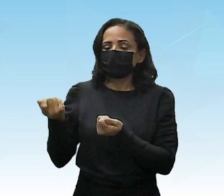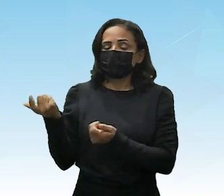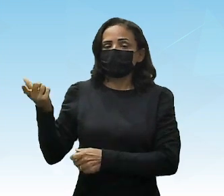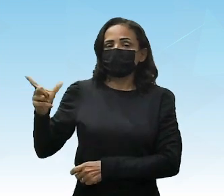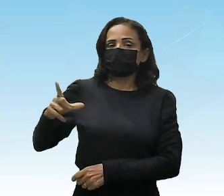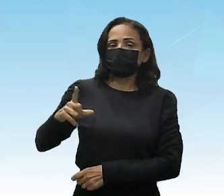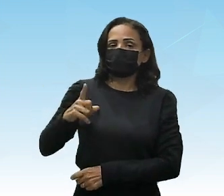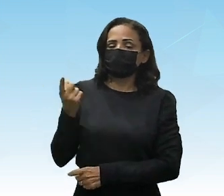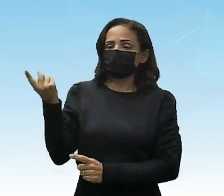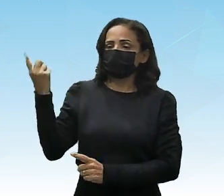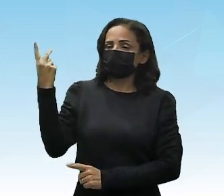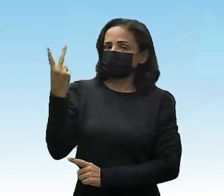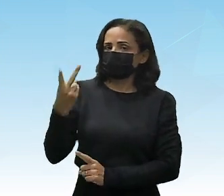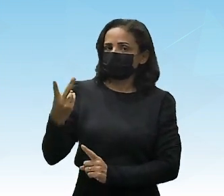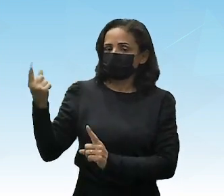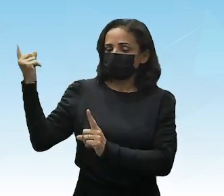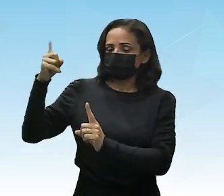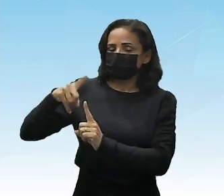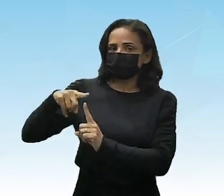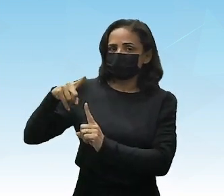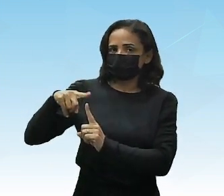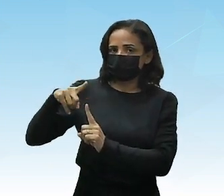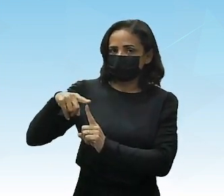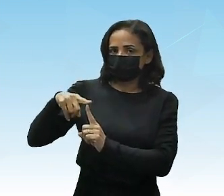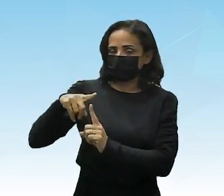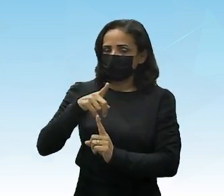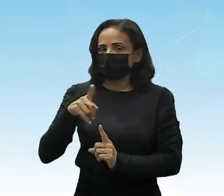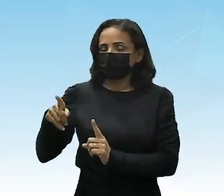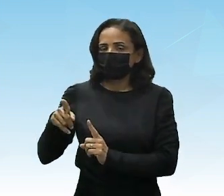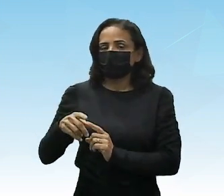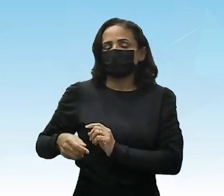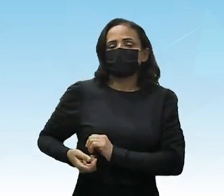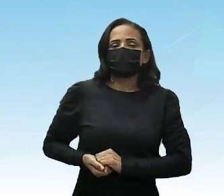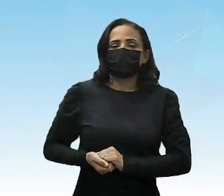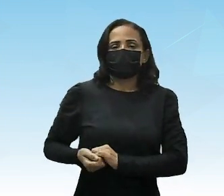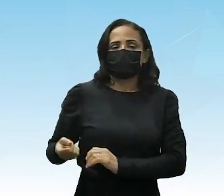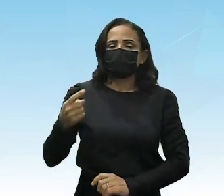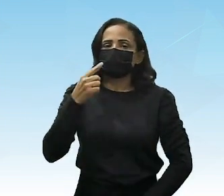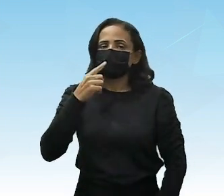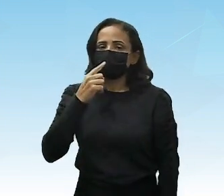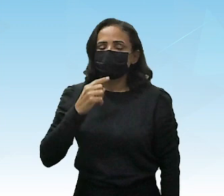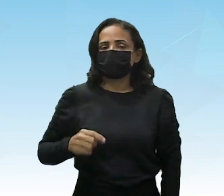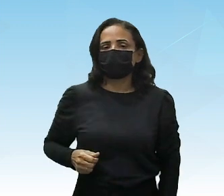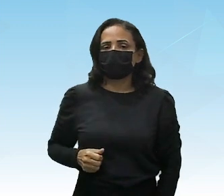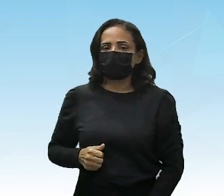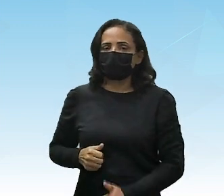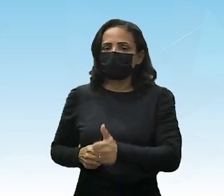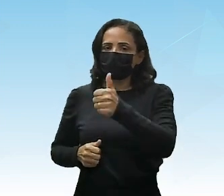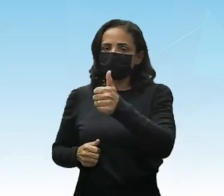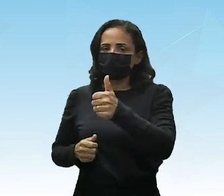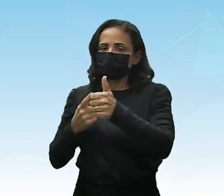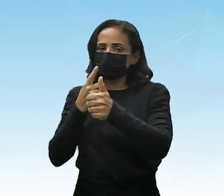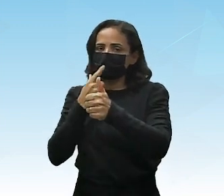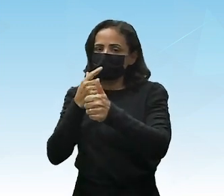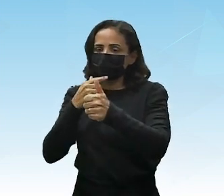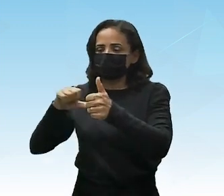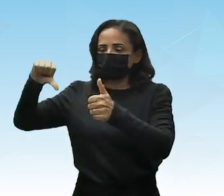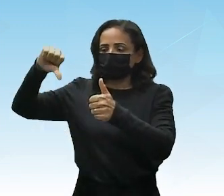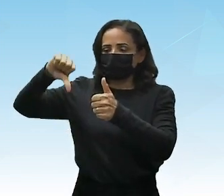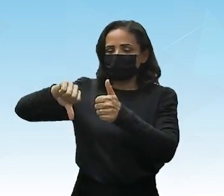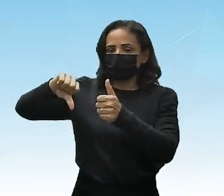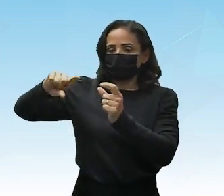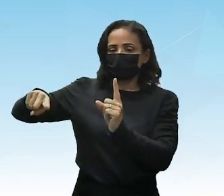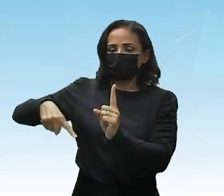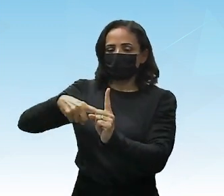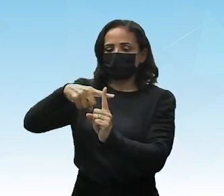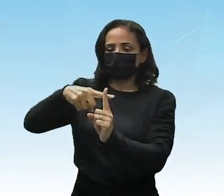tipos. O sistema RH é o sistema que classifica o sangue em sangue positivo e sangue negativo. E eu